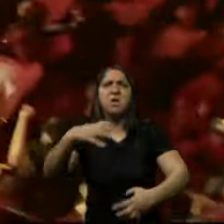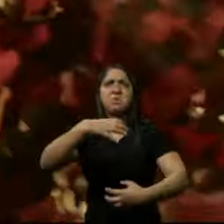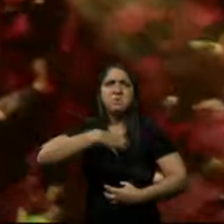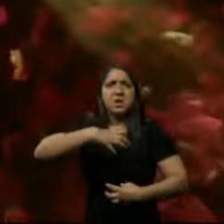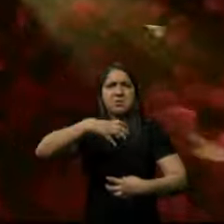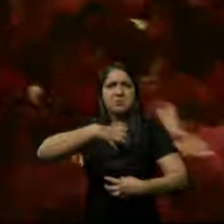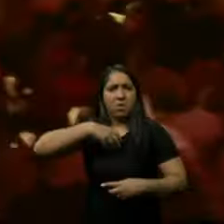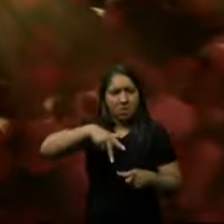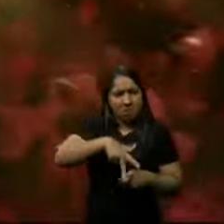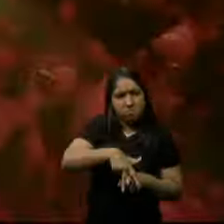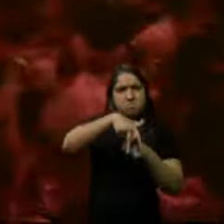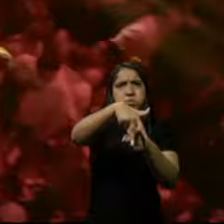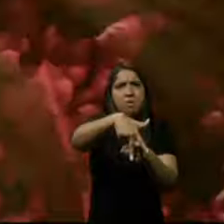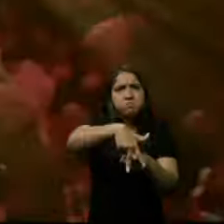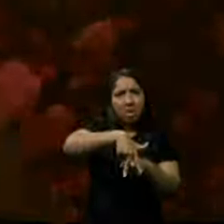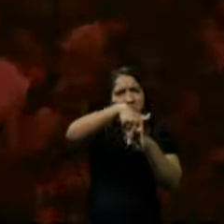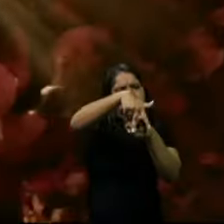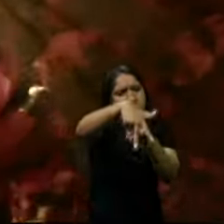o